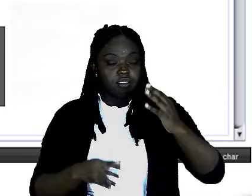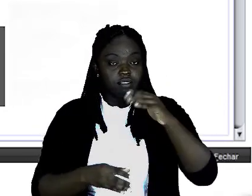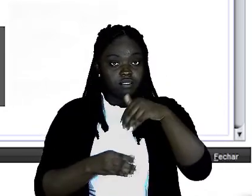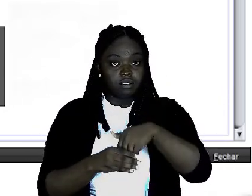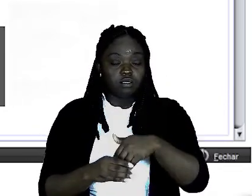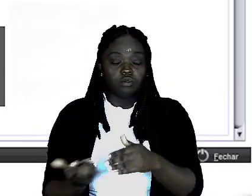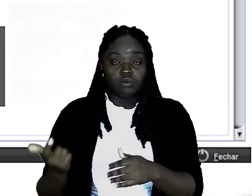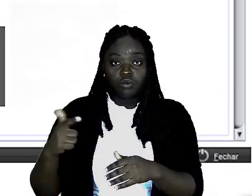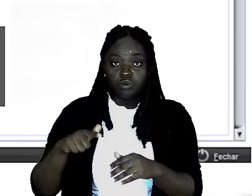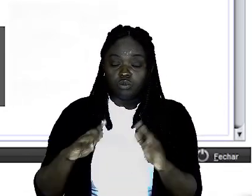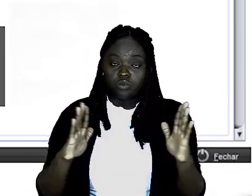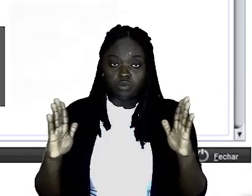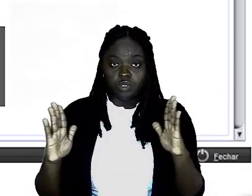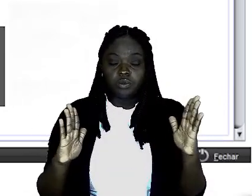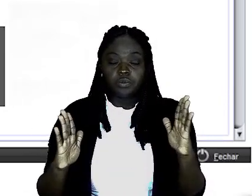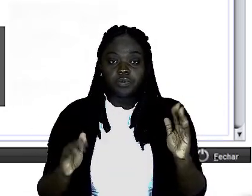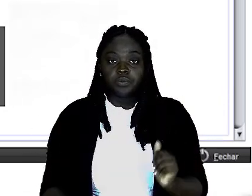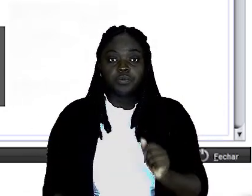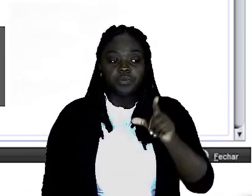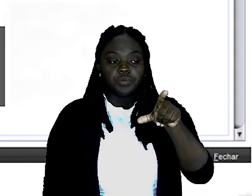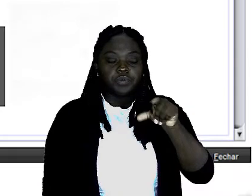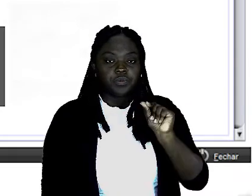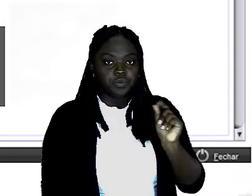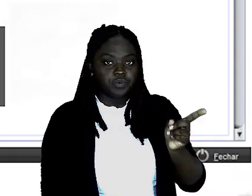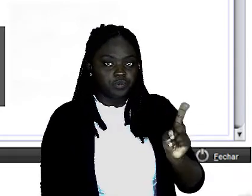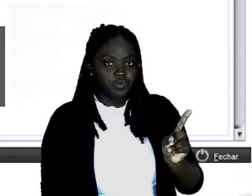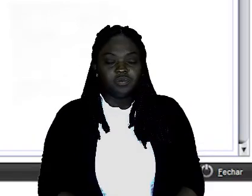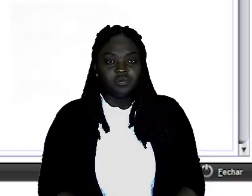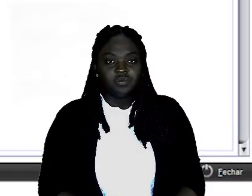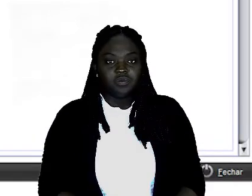outro momento, clique em Não.